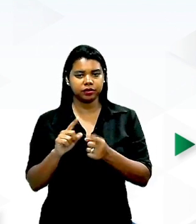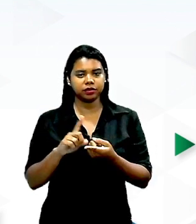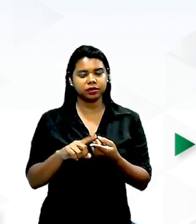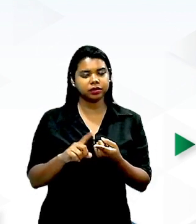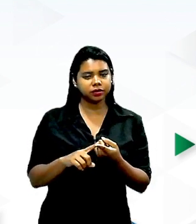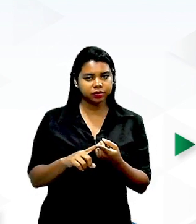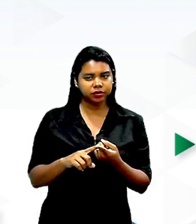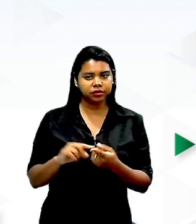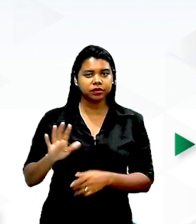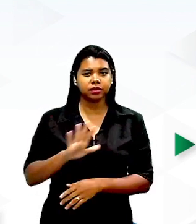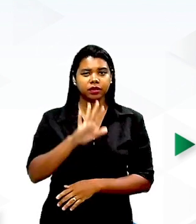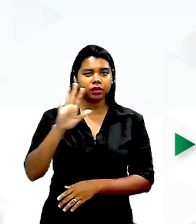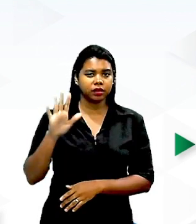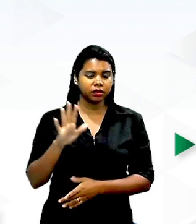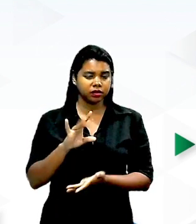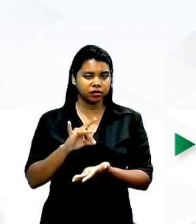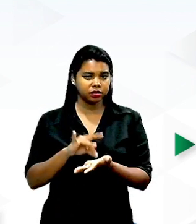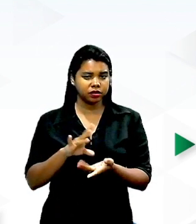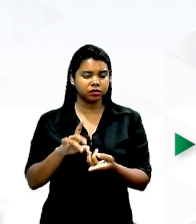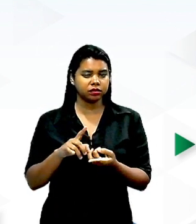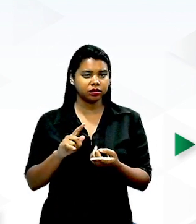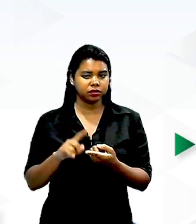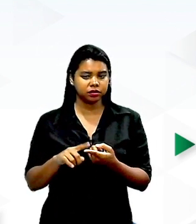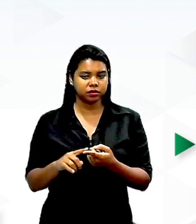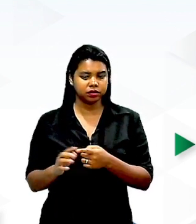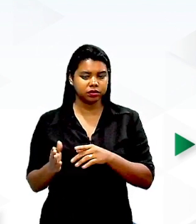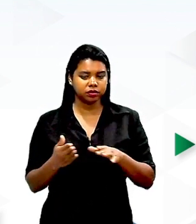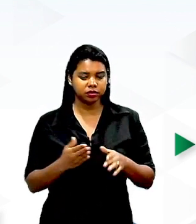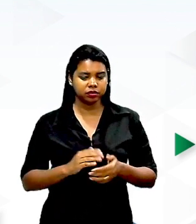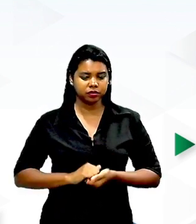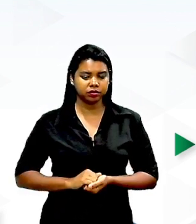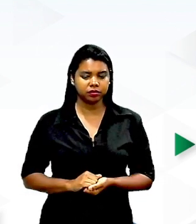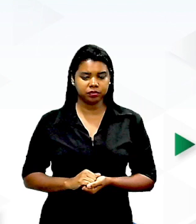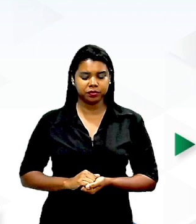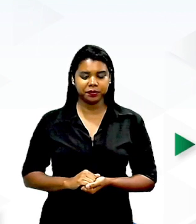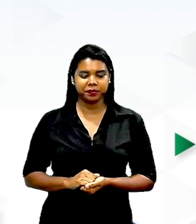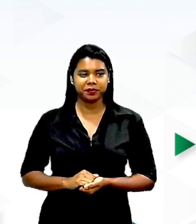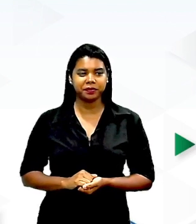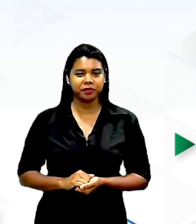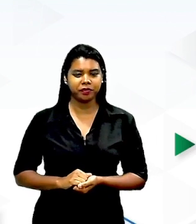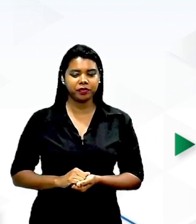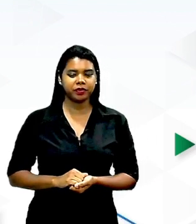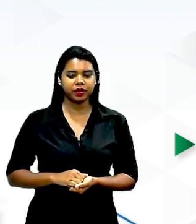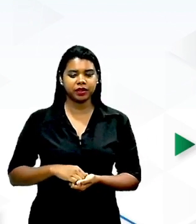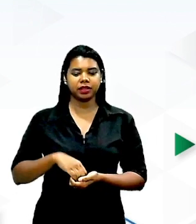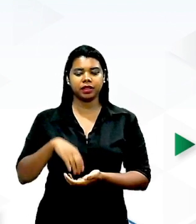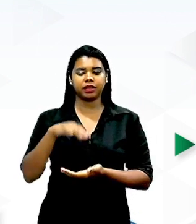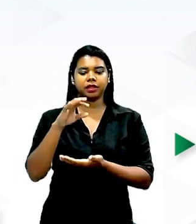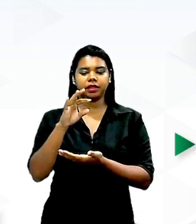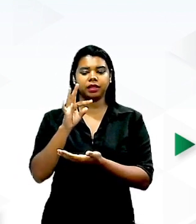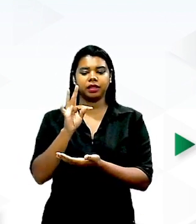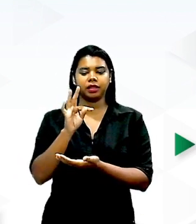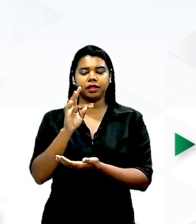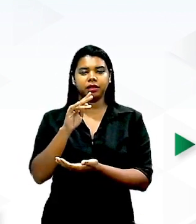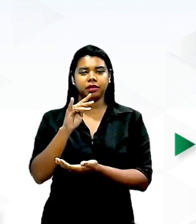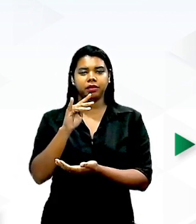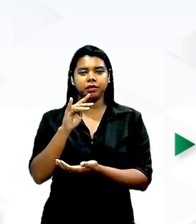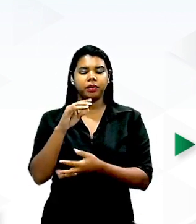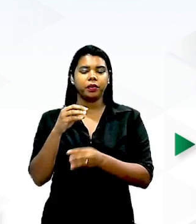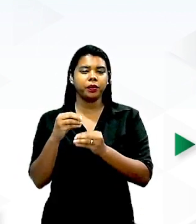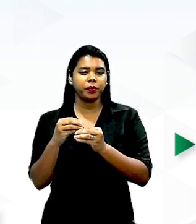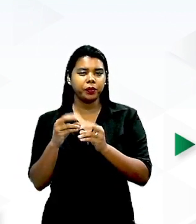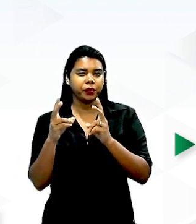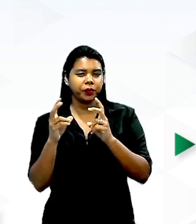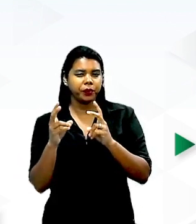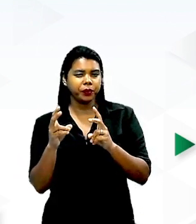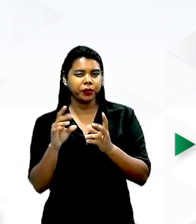que gera um trio pitagórico, né? Chamado de terno pitagórico. Muitos desses